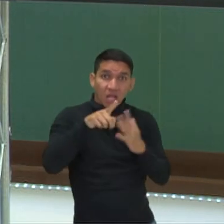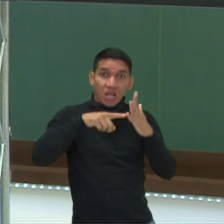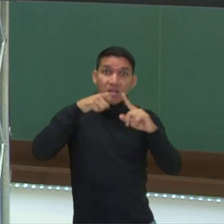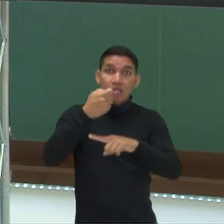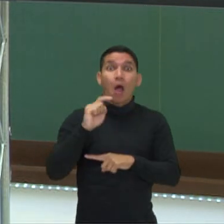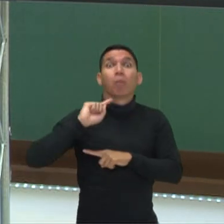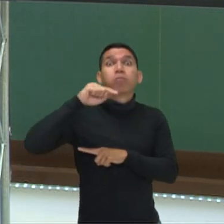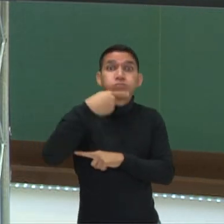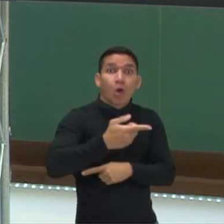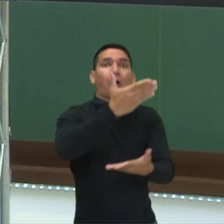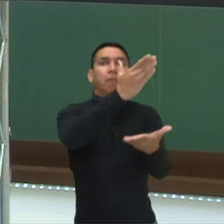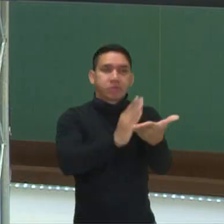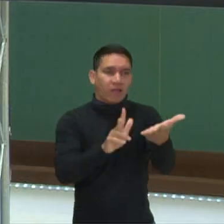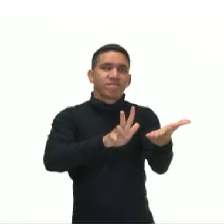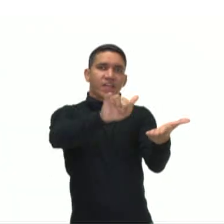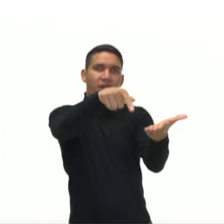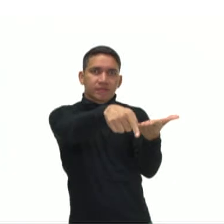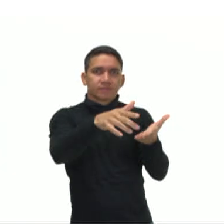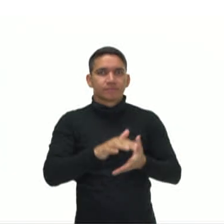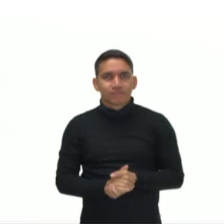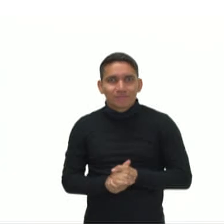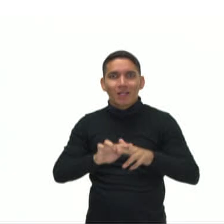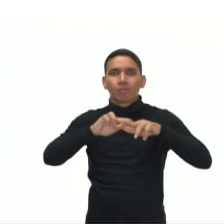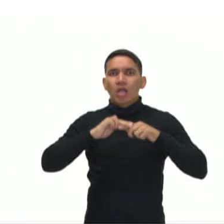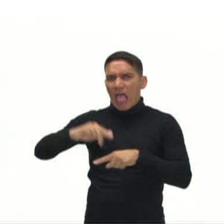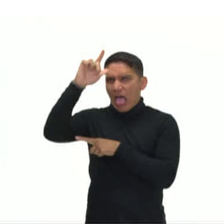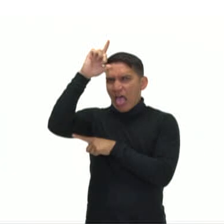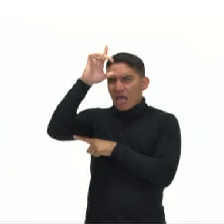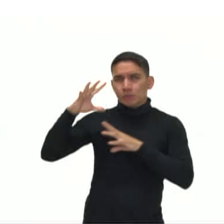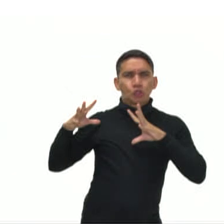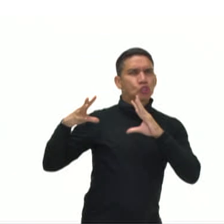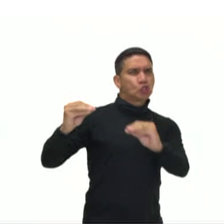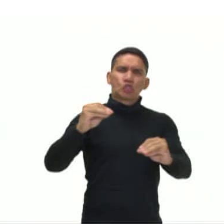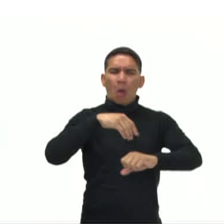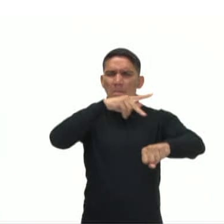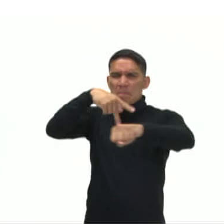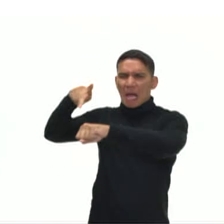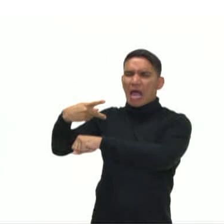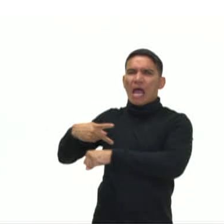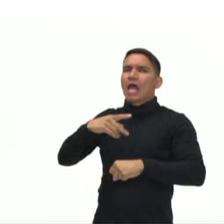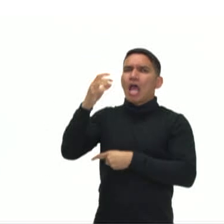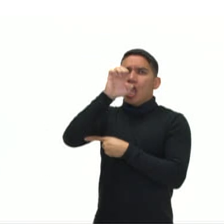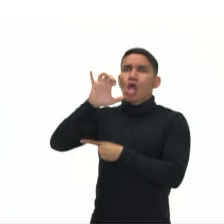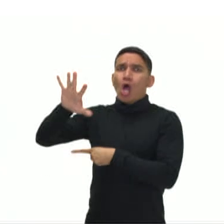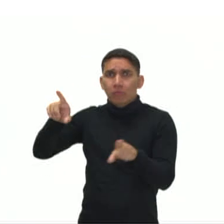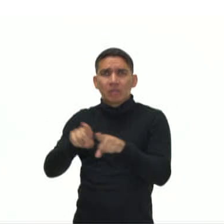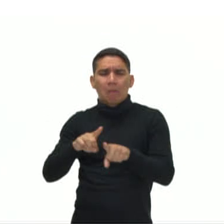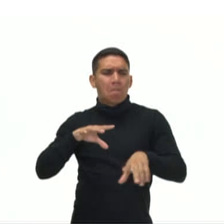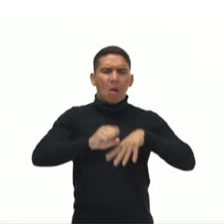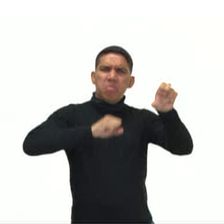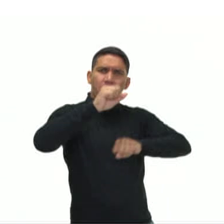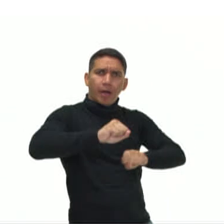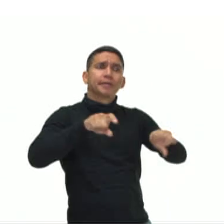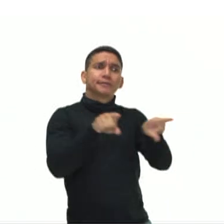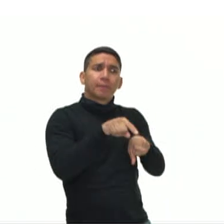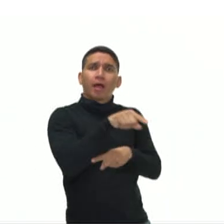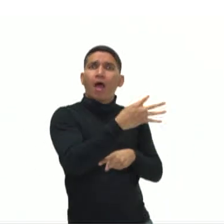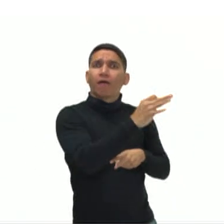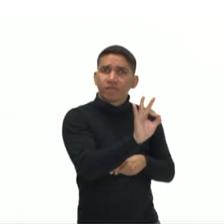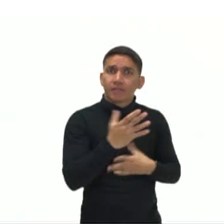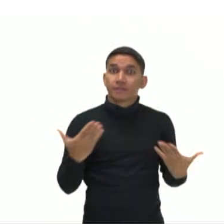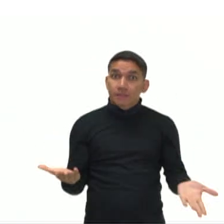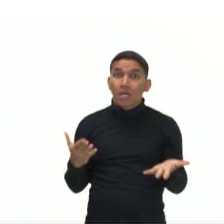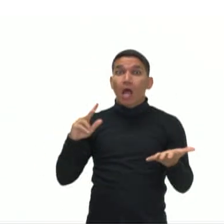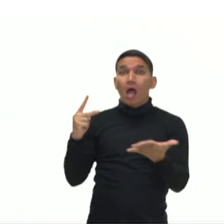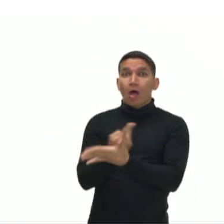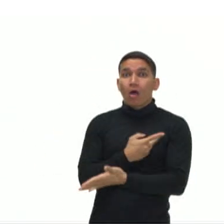ser derrotada. A Alemanha havia derrotado todos os países europeus rapidamente, incluindo a França. A Operação Leão Marinho,